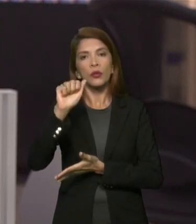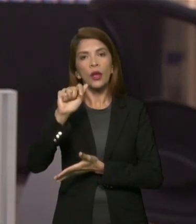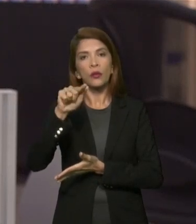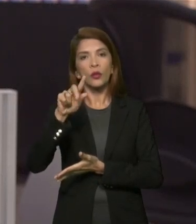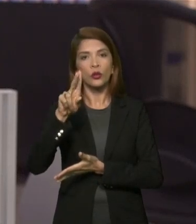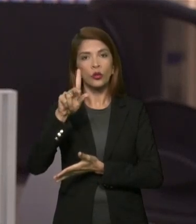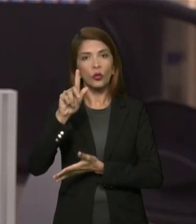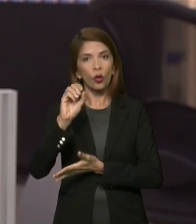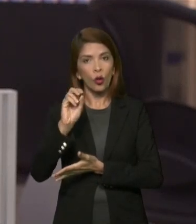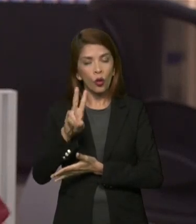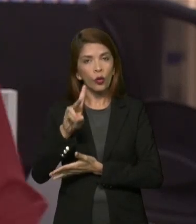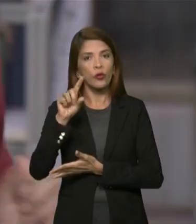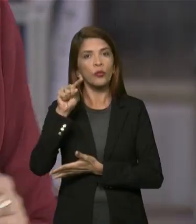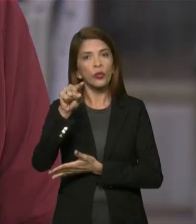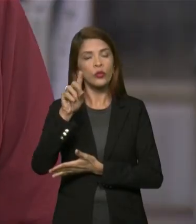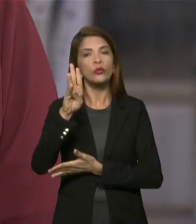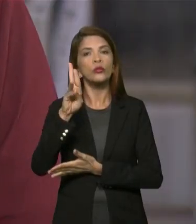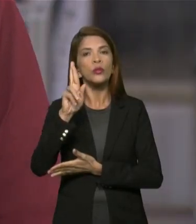semfaz.saoluis.ma.gov.br.